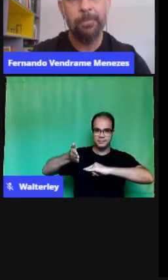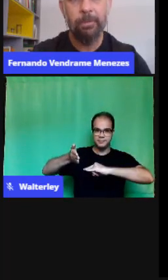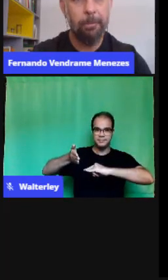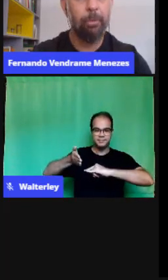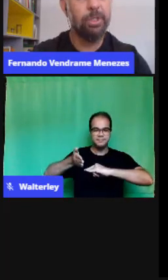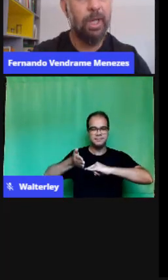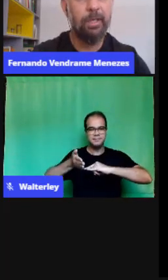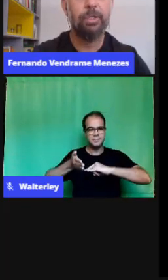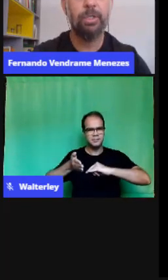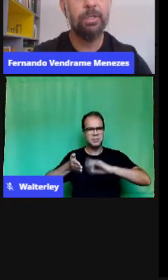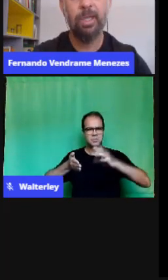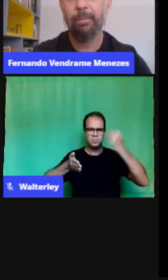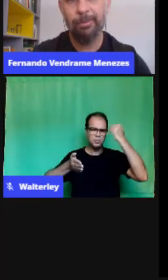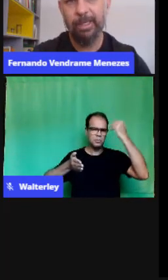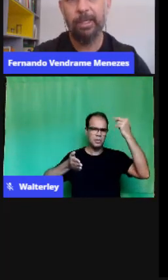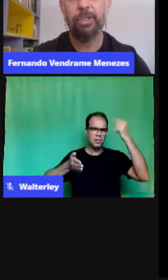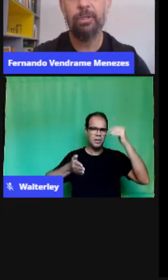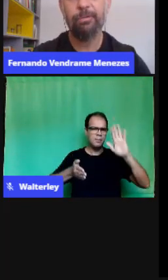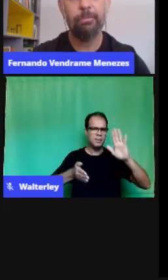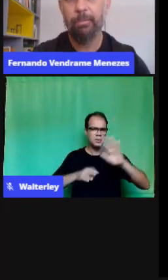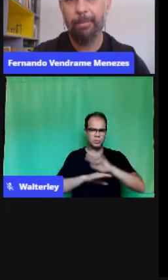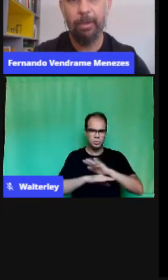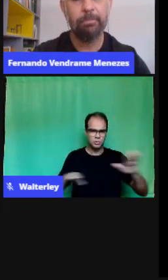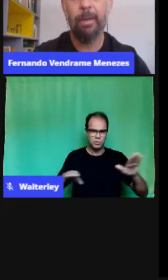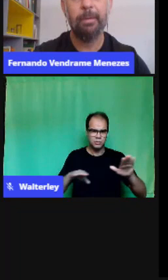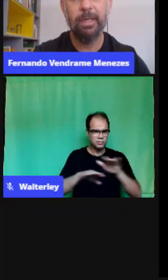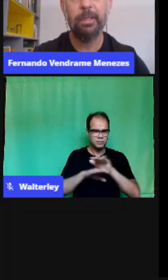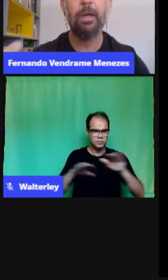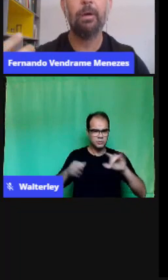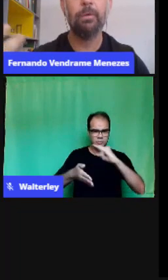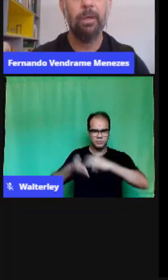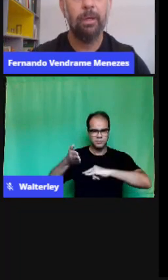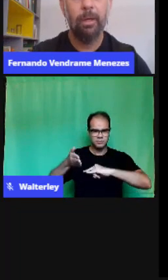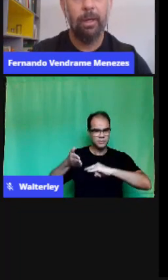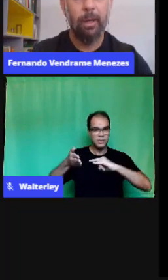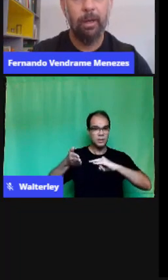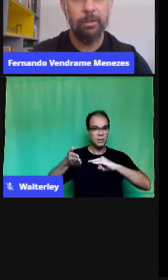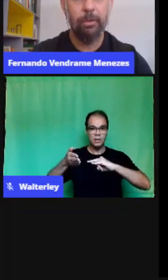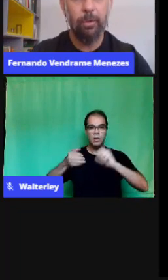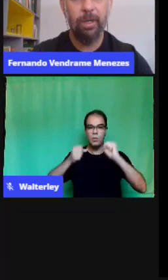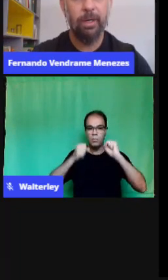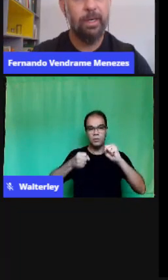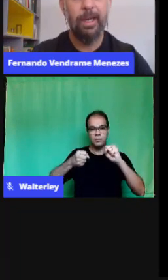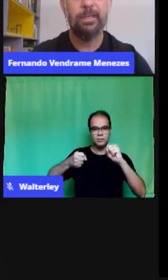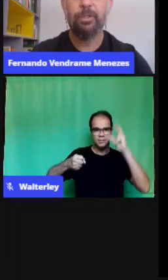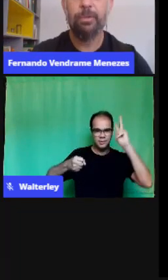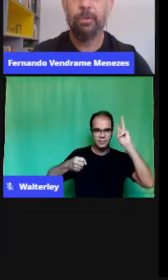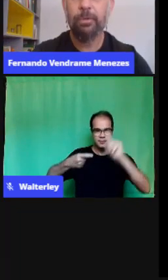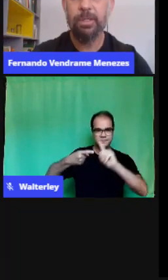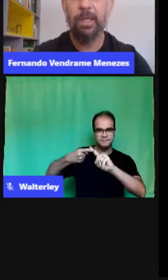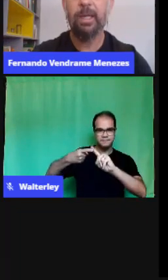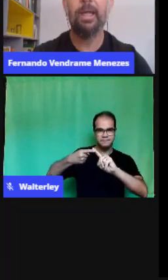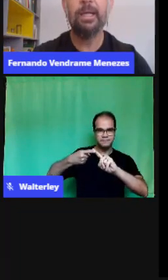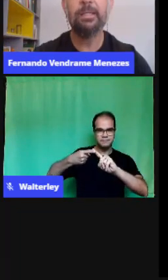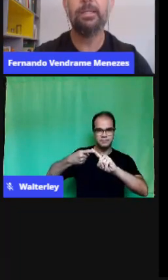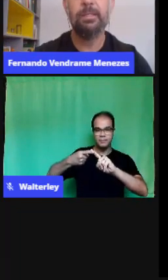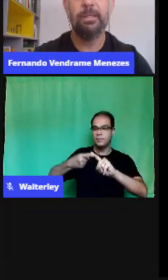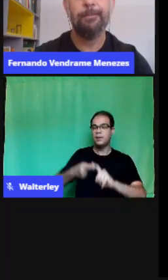sistematização, podcast, esquema explicativo, mapa mental, slogan, cartaz, esse tipo de